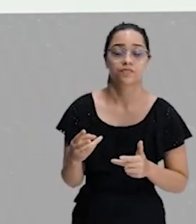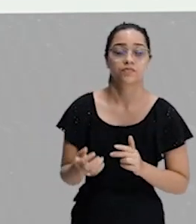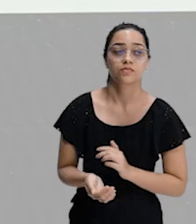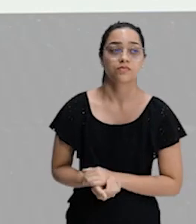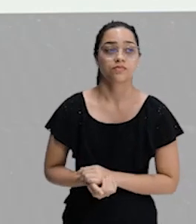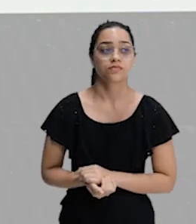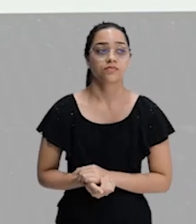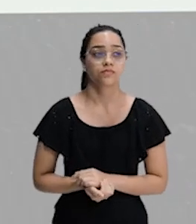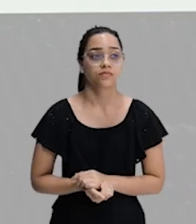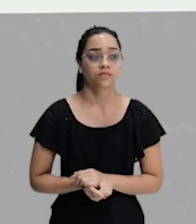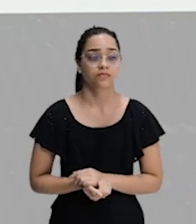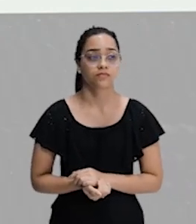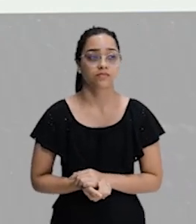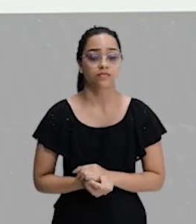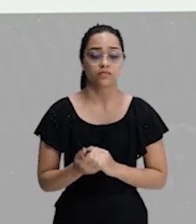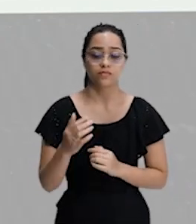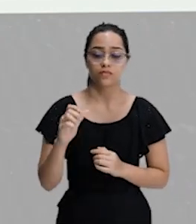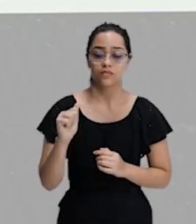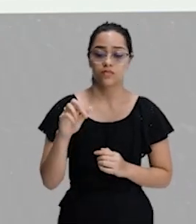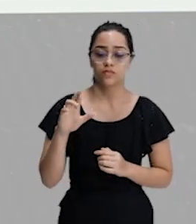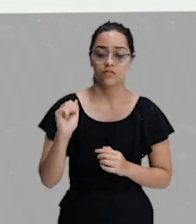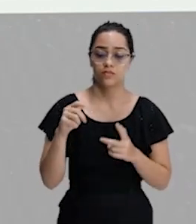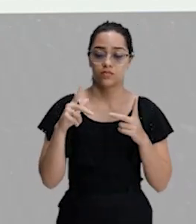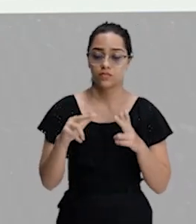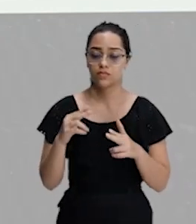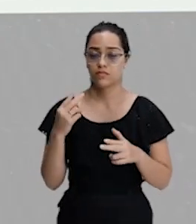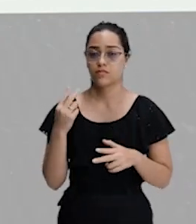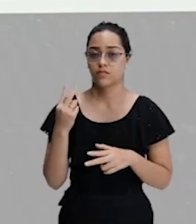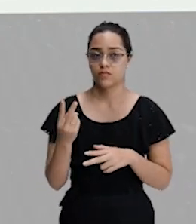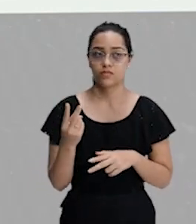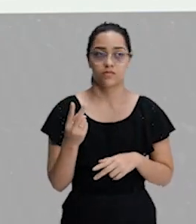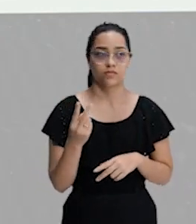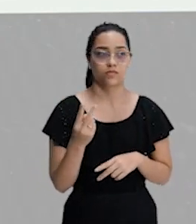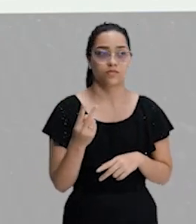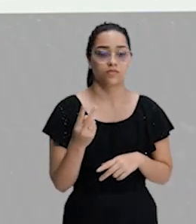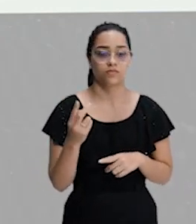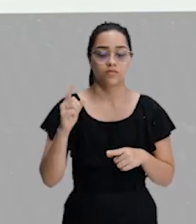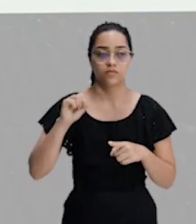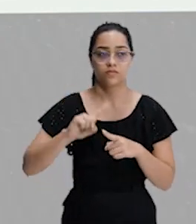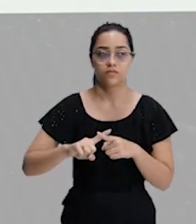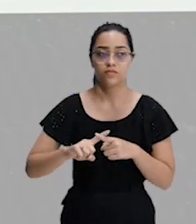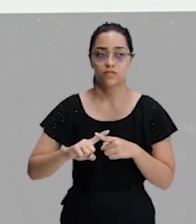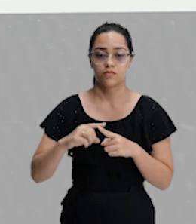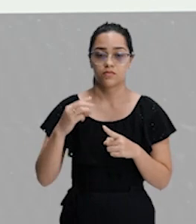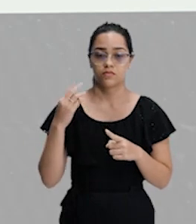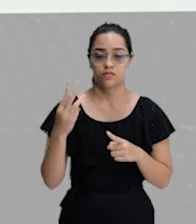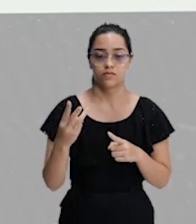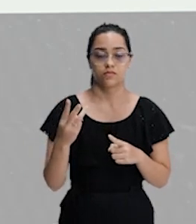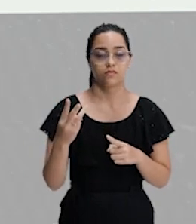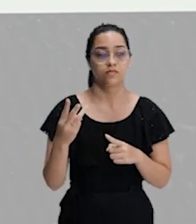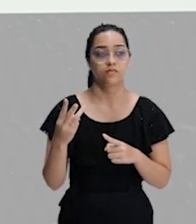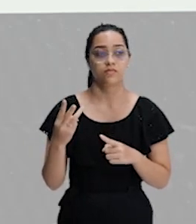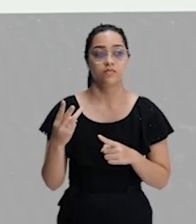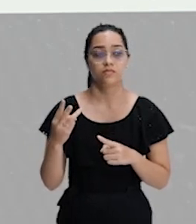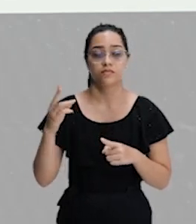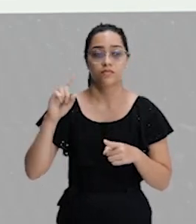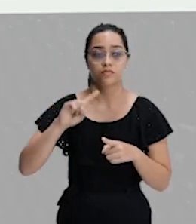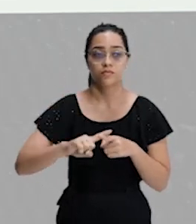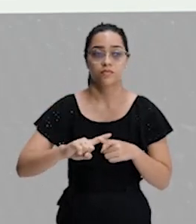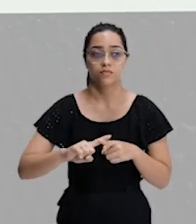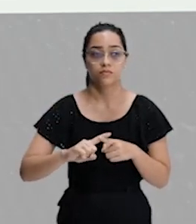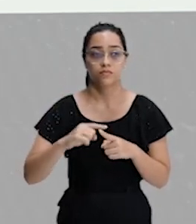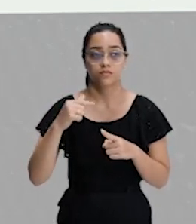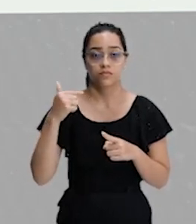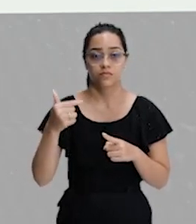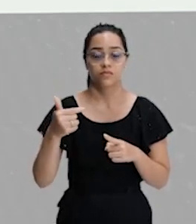lá. Então a área vai ser igual a 2 multiplicado por 3, tá? Multiplicado